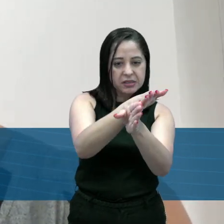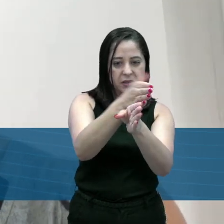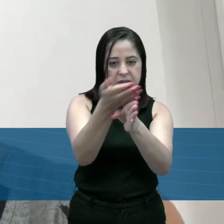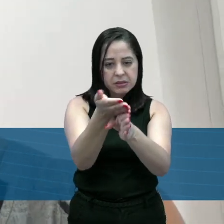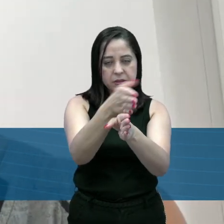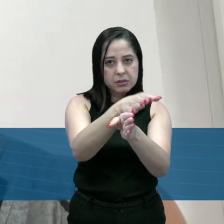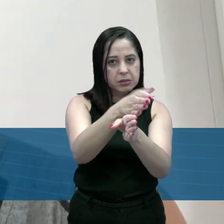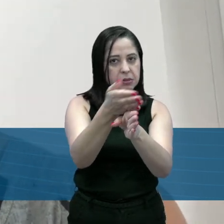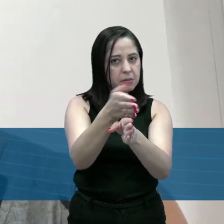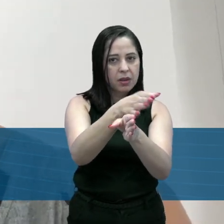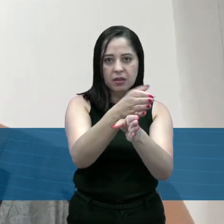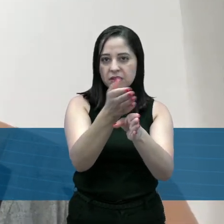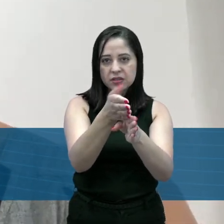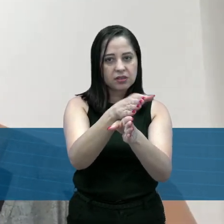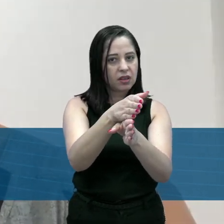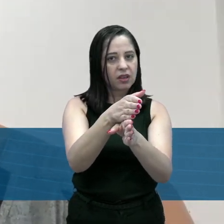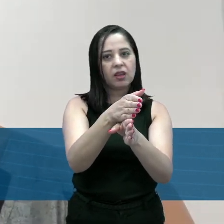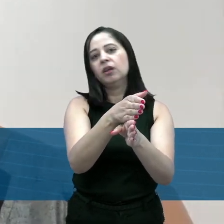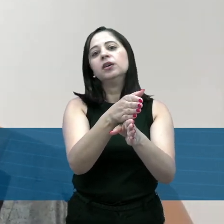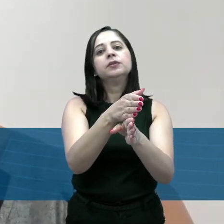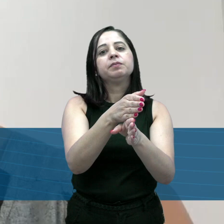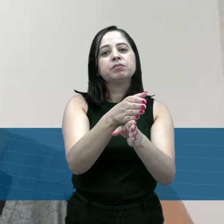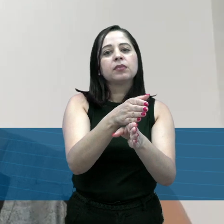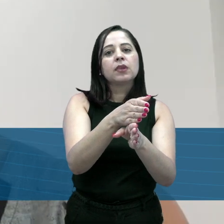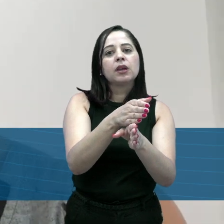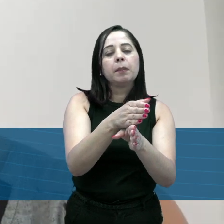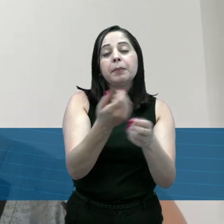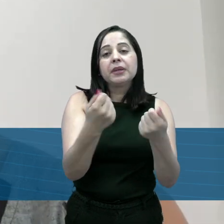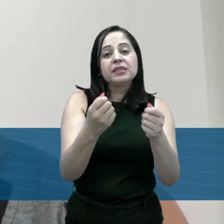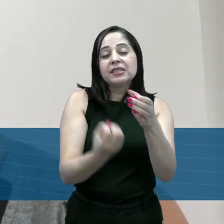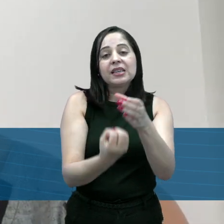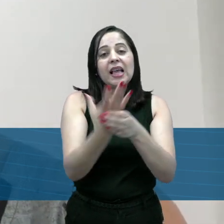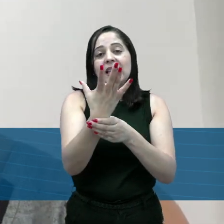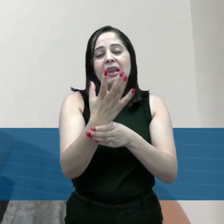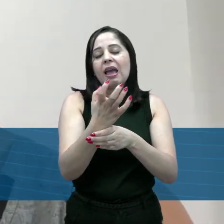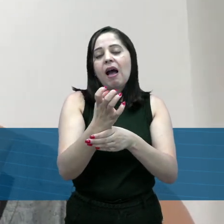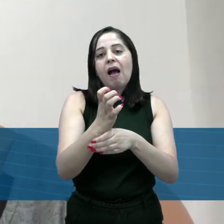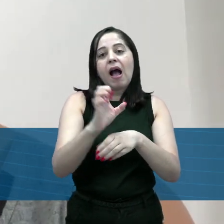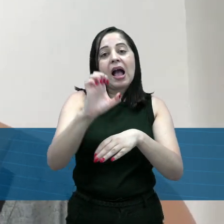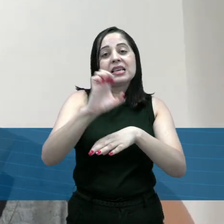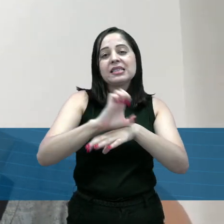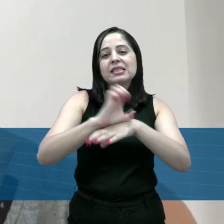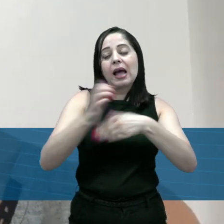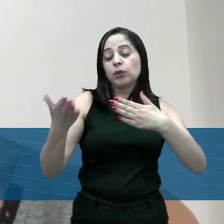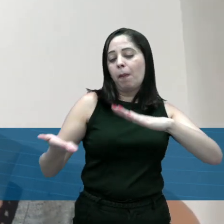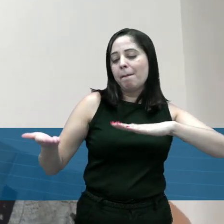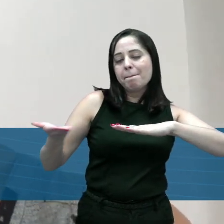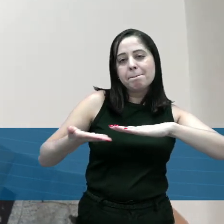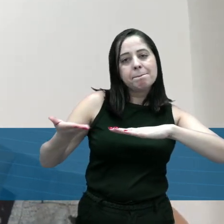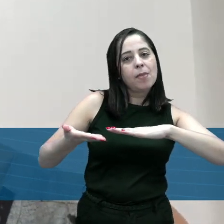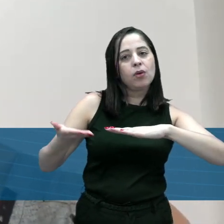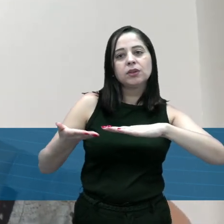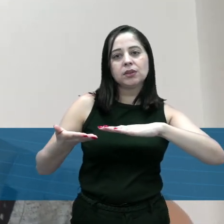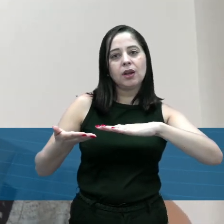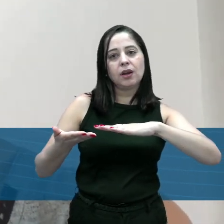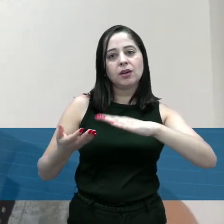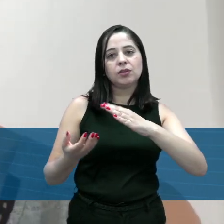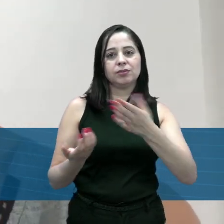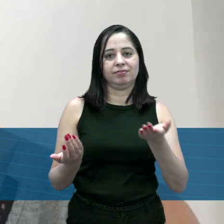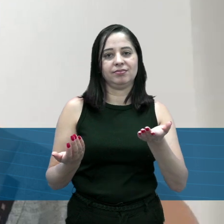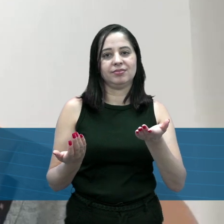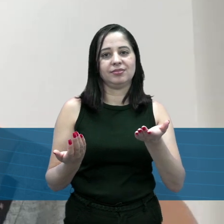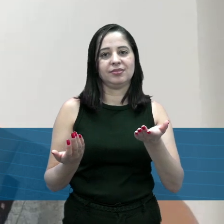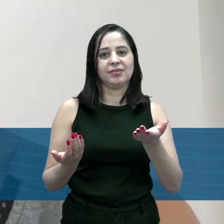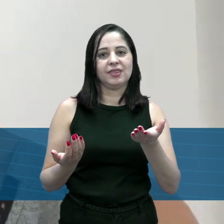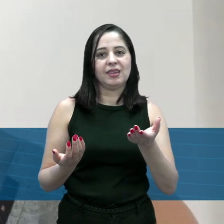criação do Estado Moderno Nacional, uma criação moderna, né, de criar fronteiras onde